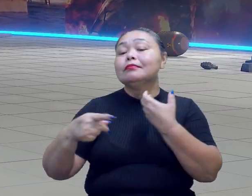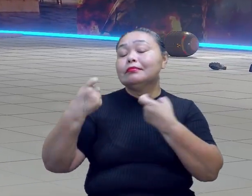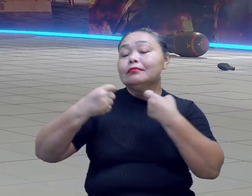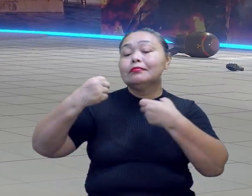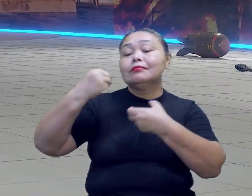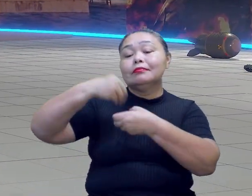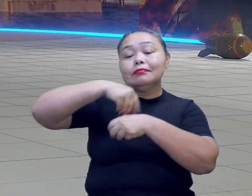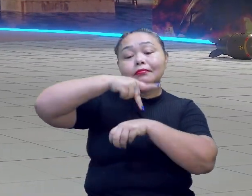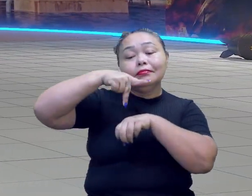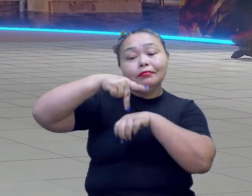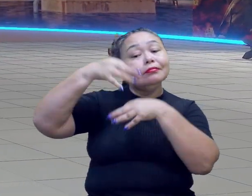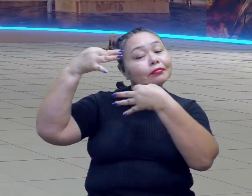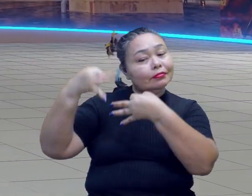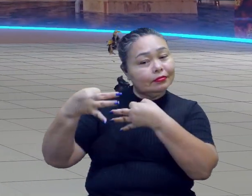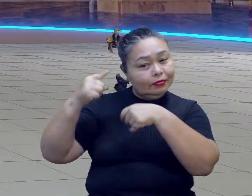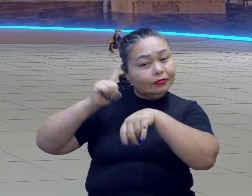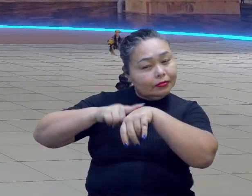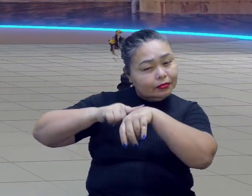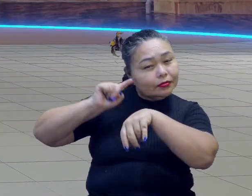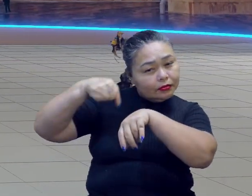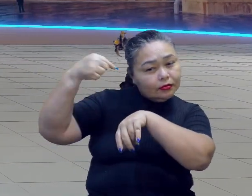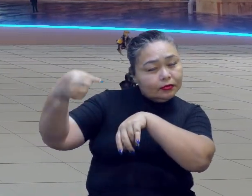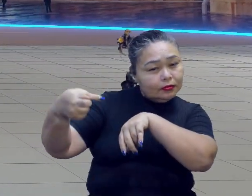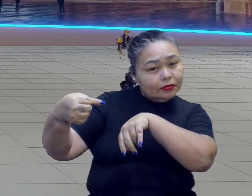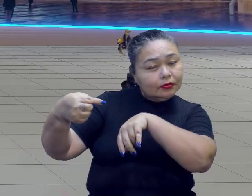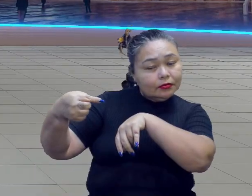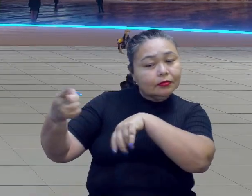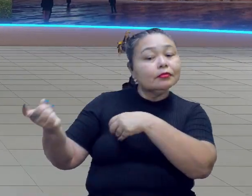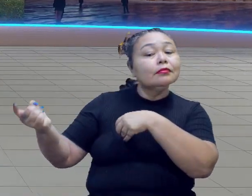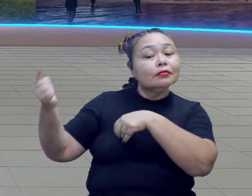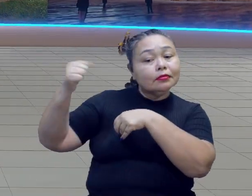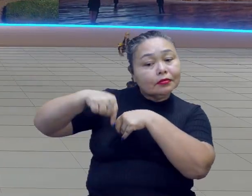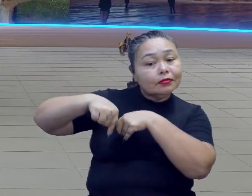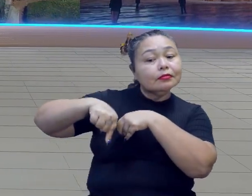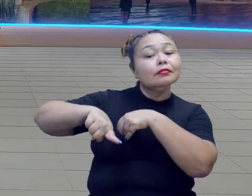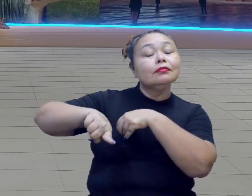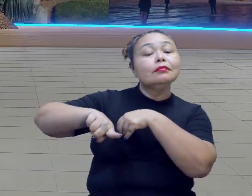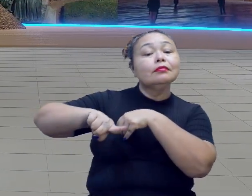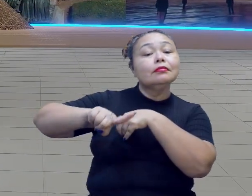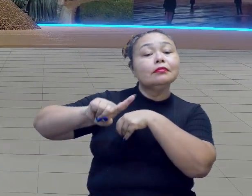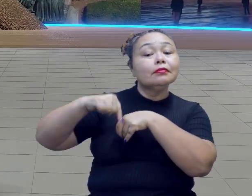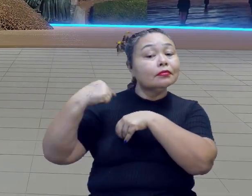Tá certo? Daqui a pouquinho eu vou retornar com